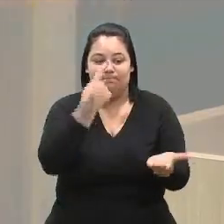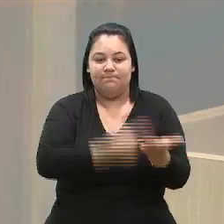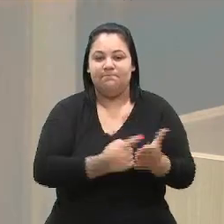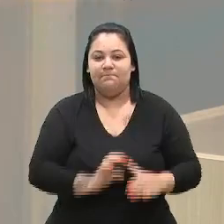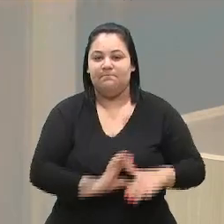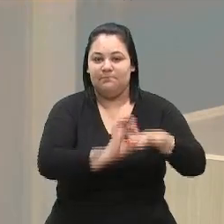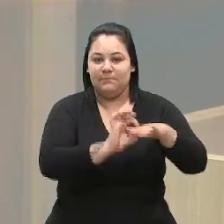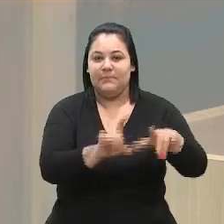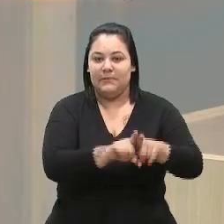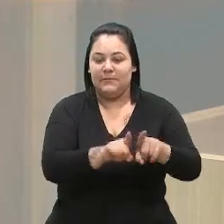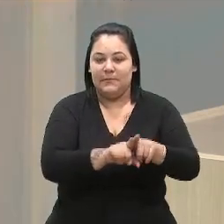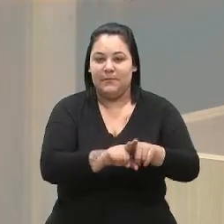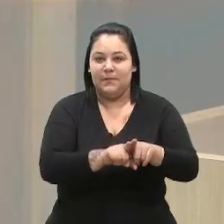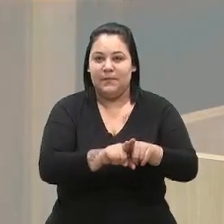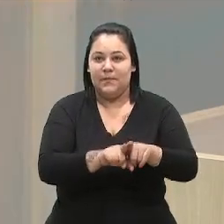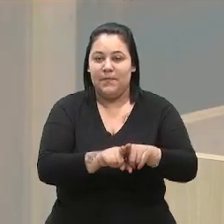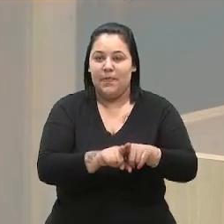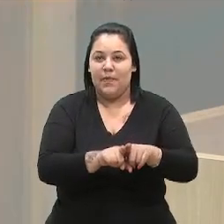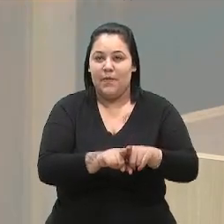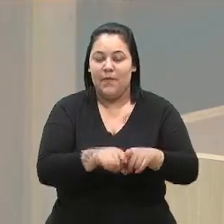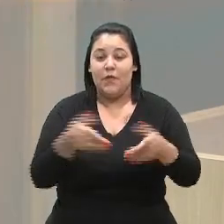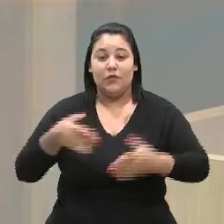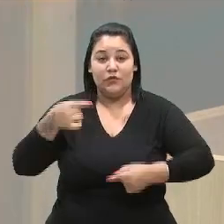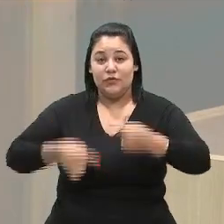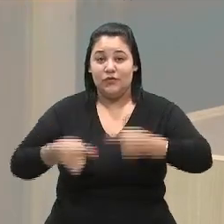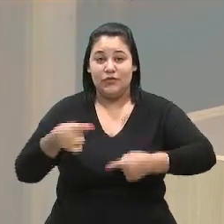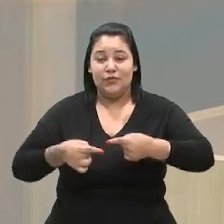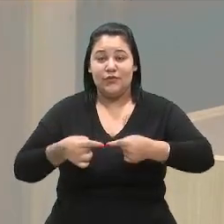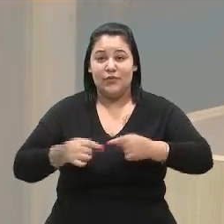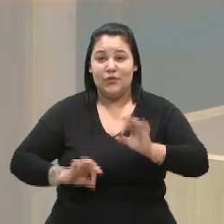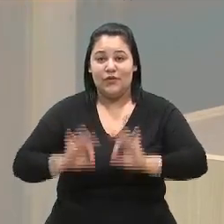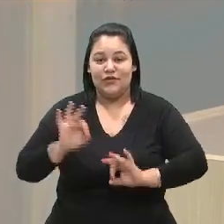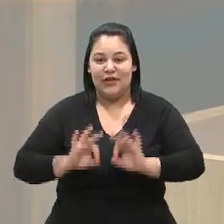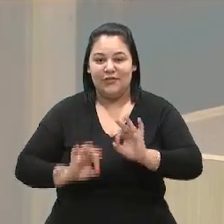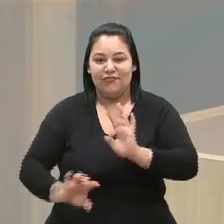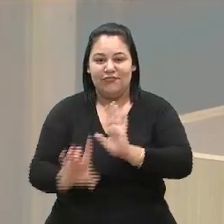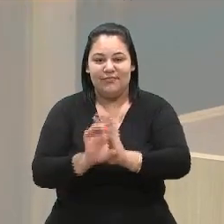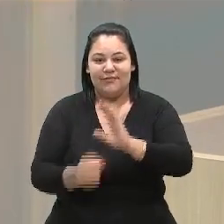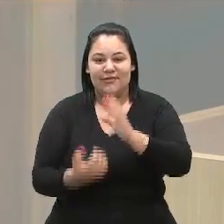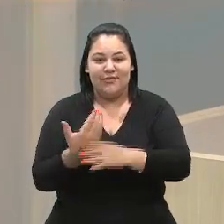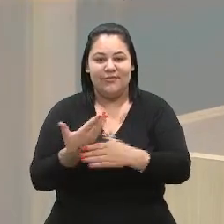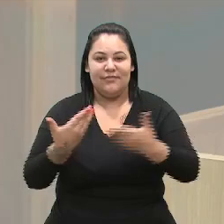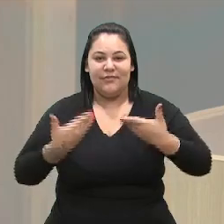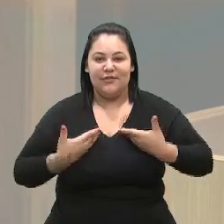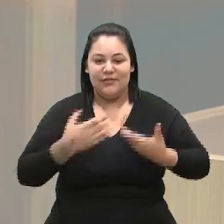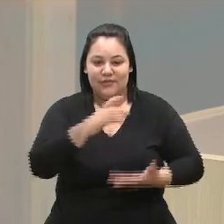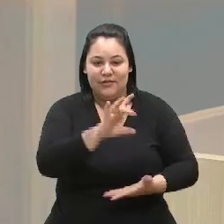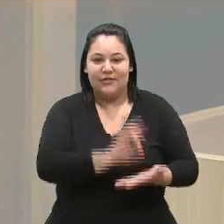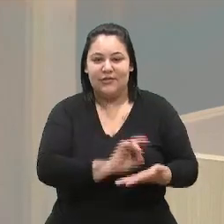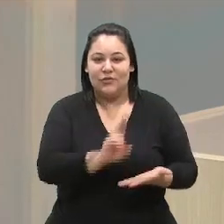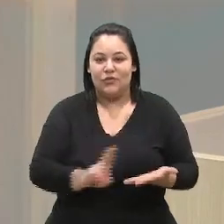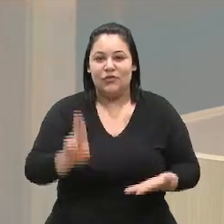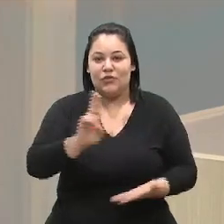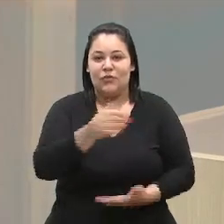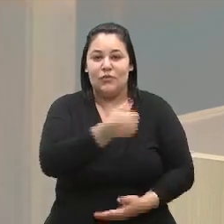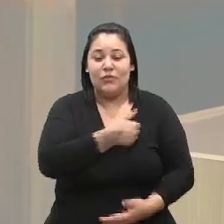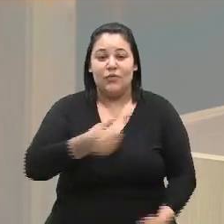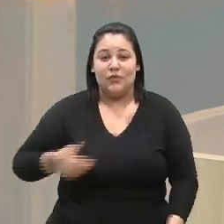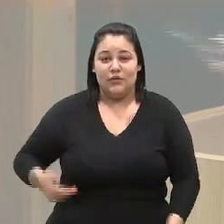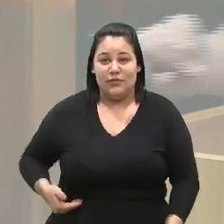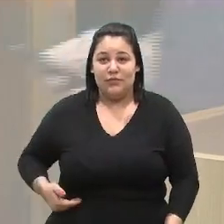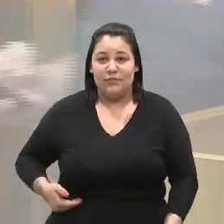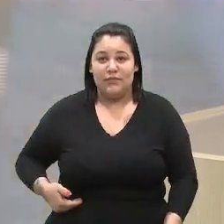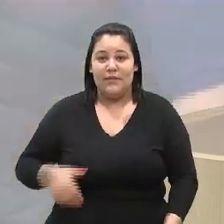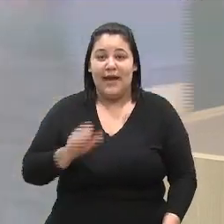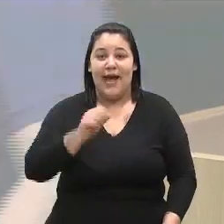E discutimos um projeto de lei da minha autoria agora que institui a utilidade pública para a